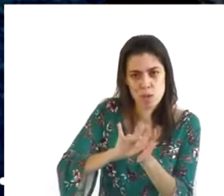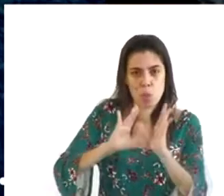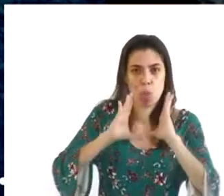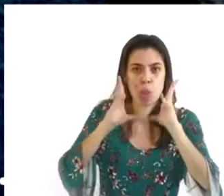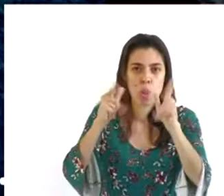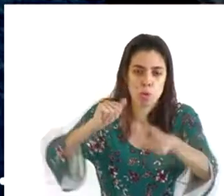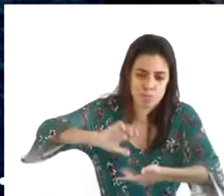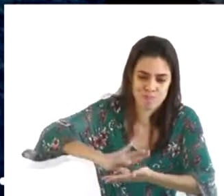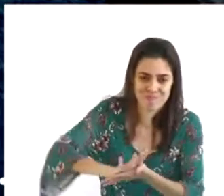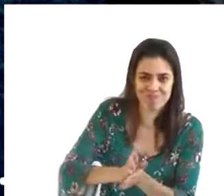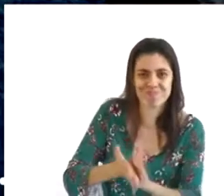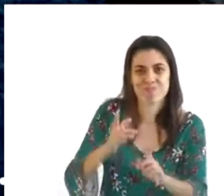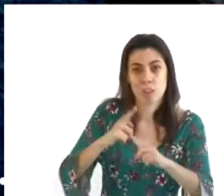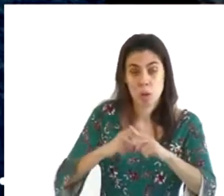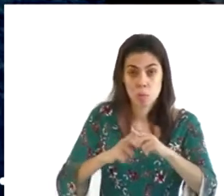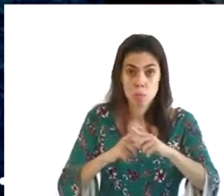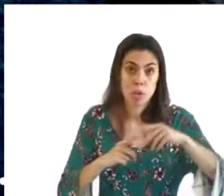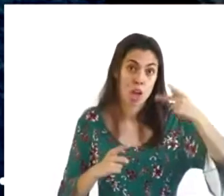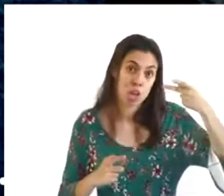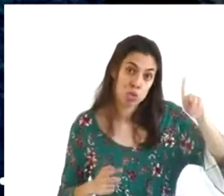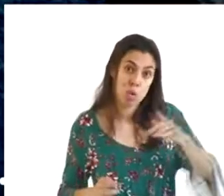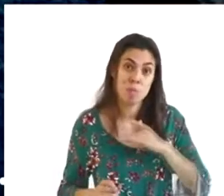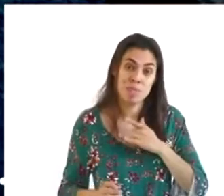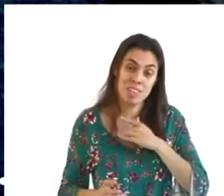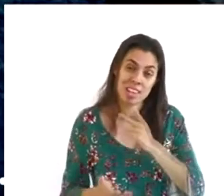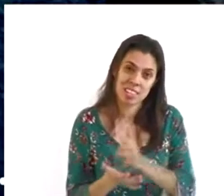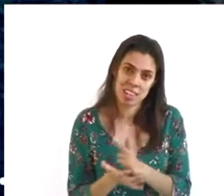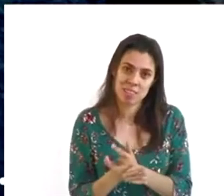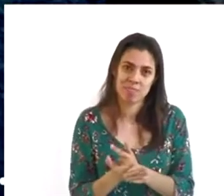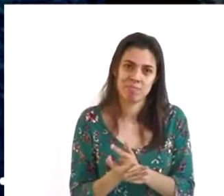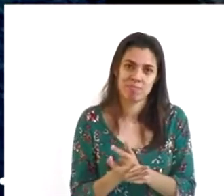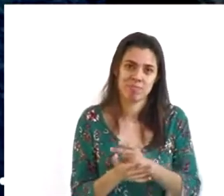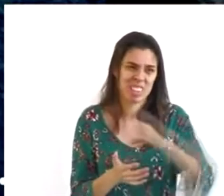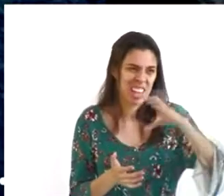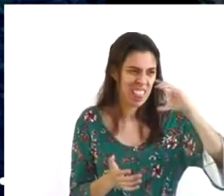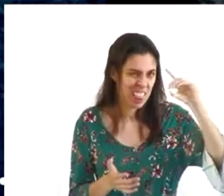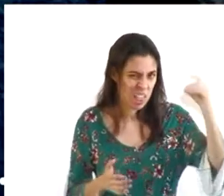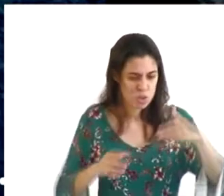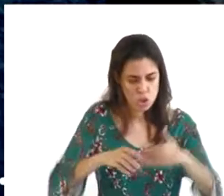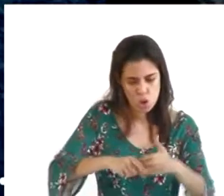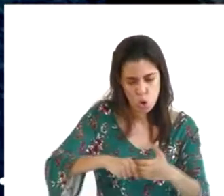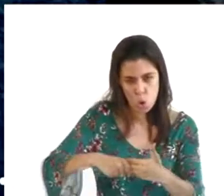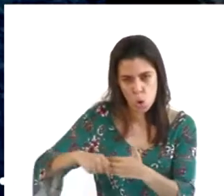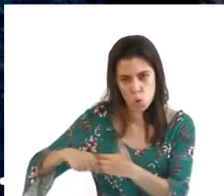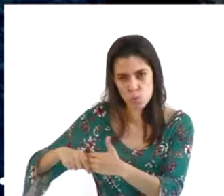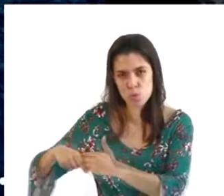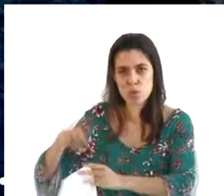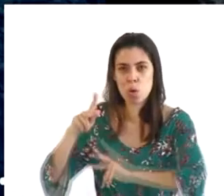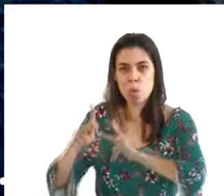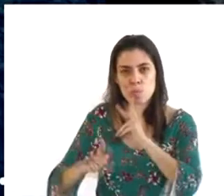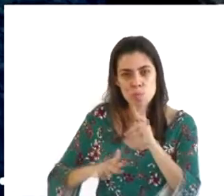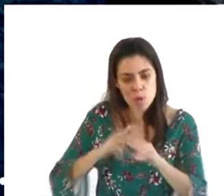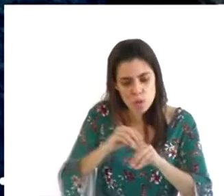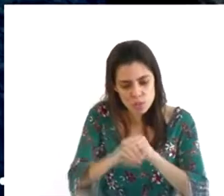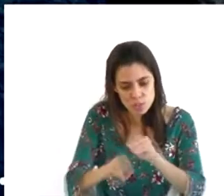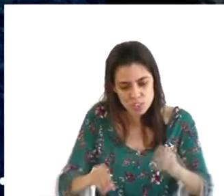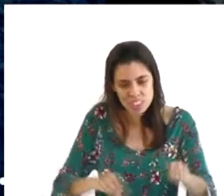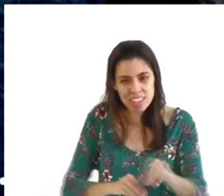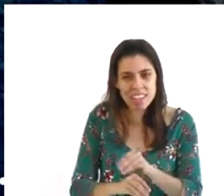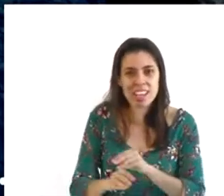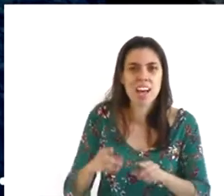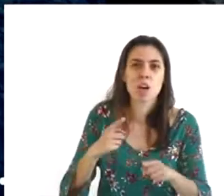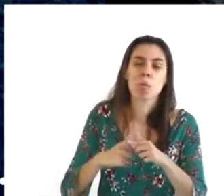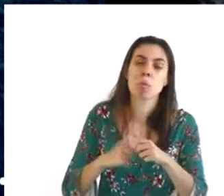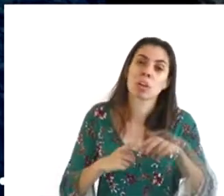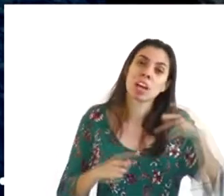dura para sempre. Àquele que conduziu o seu povo pelo deserto, porque a sua misericórdia